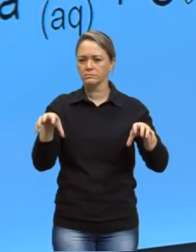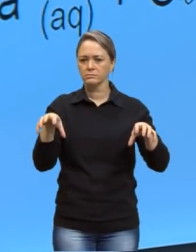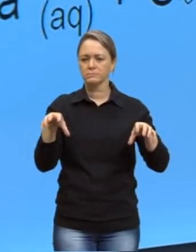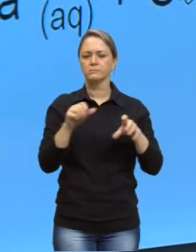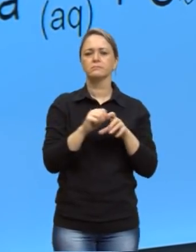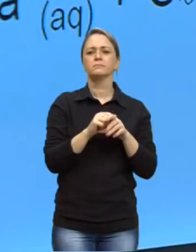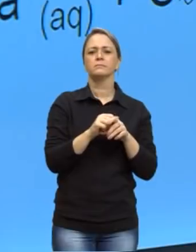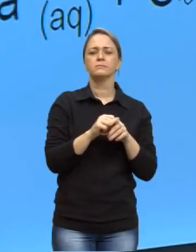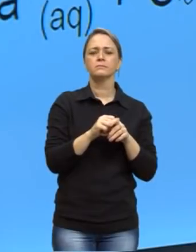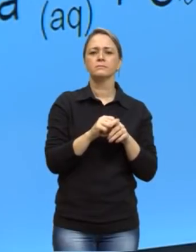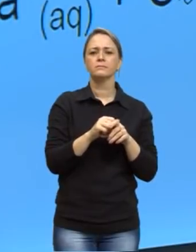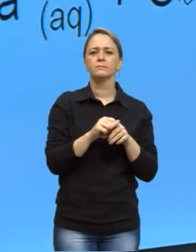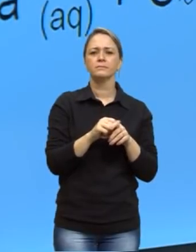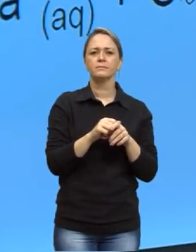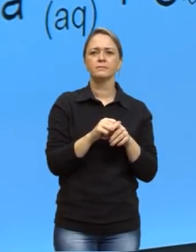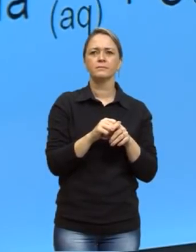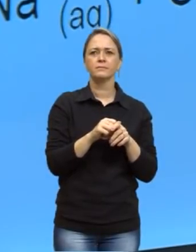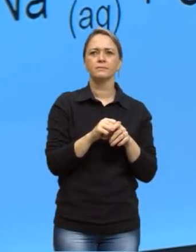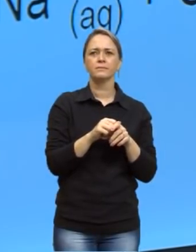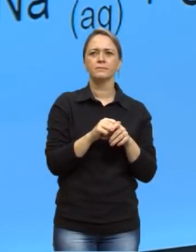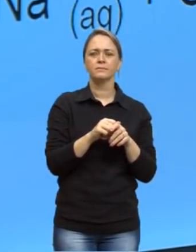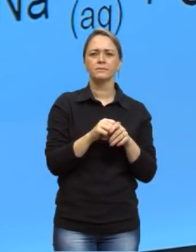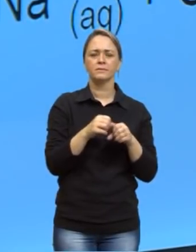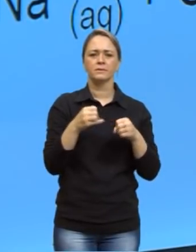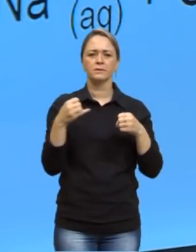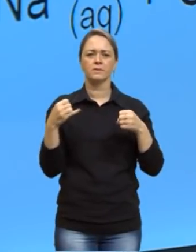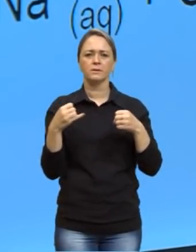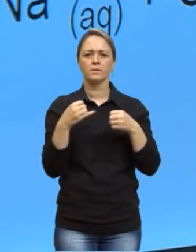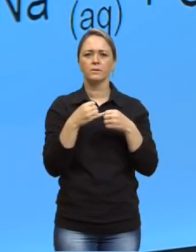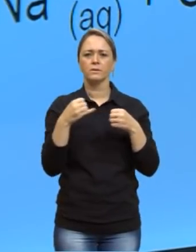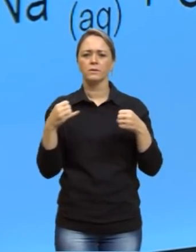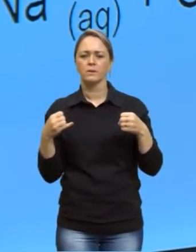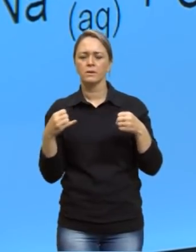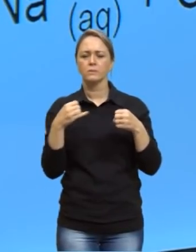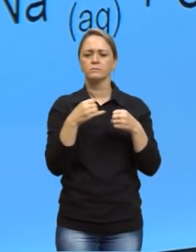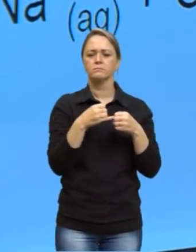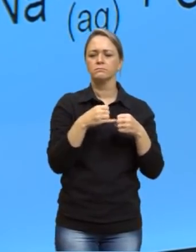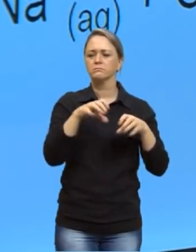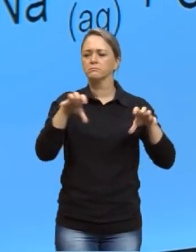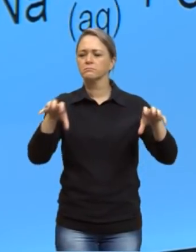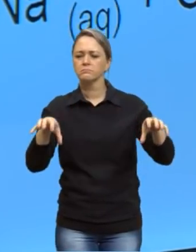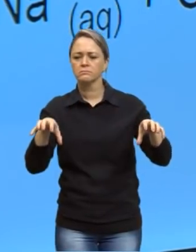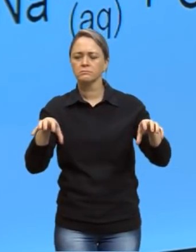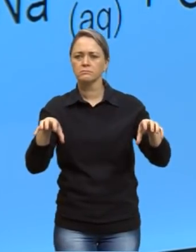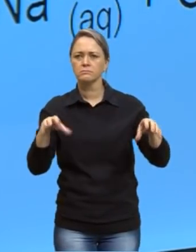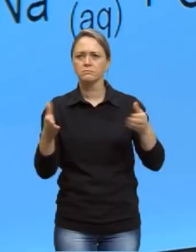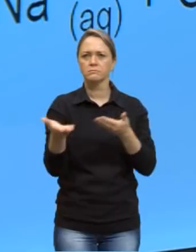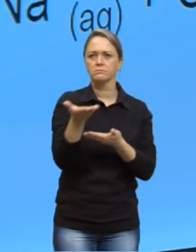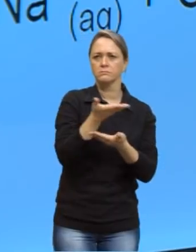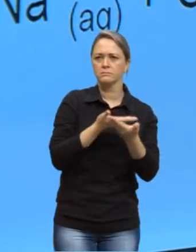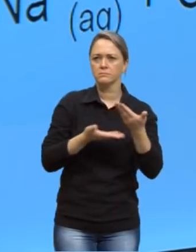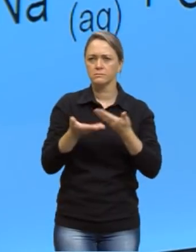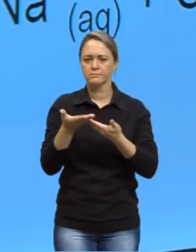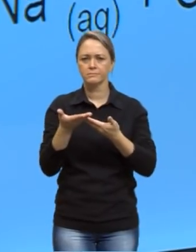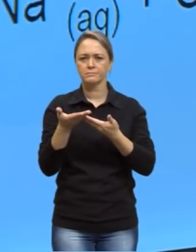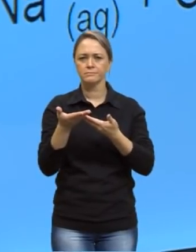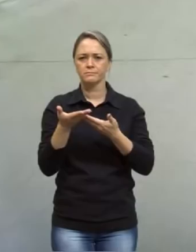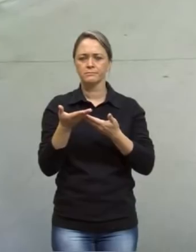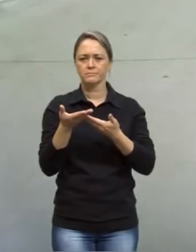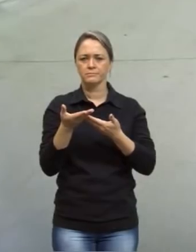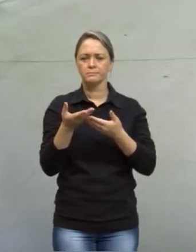molécula polar o tio will com dipolo integrações do tipo em um de